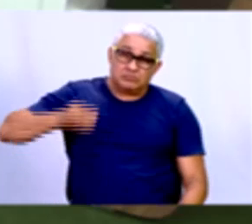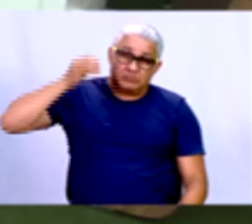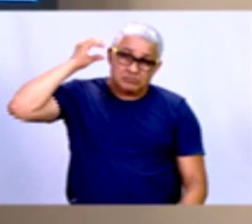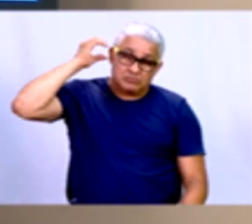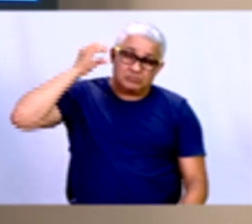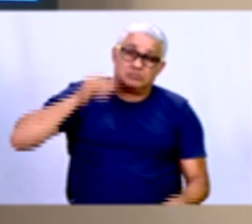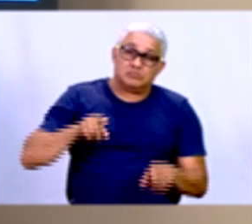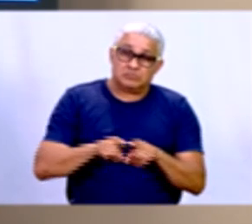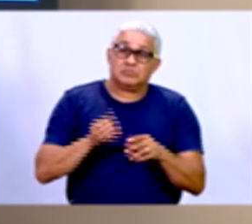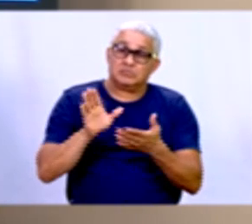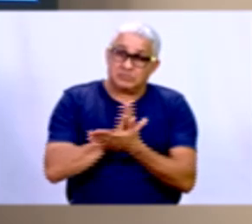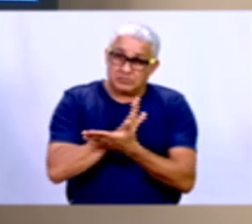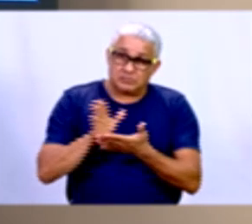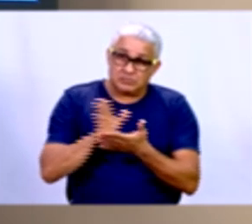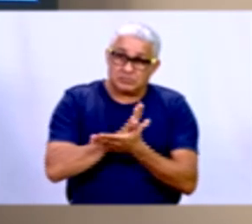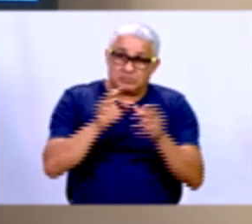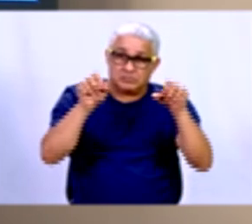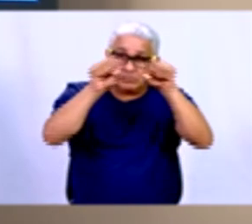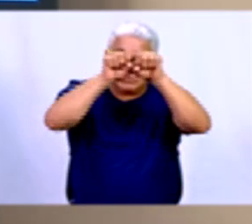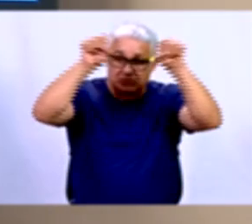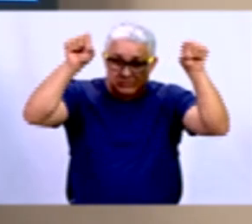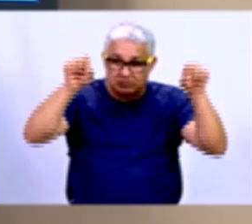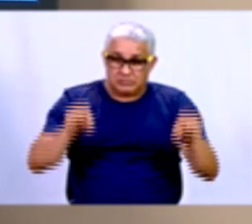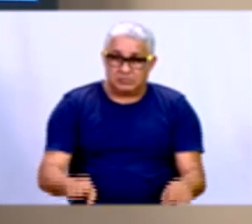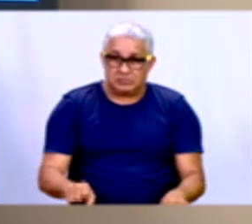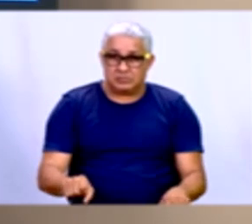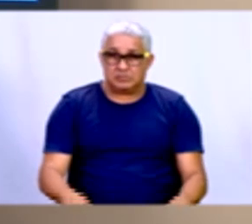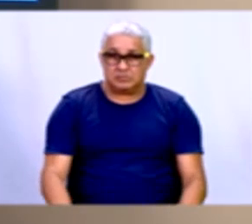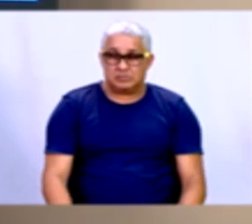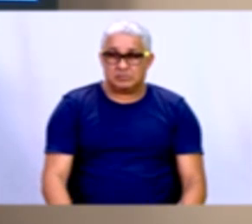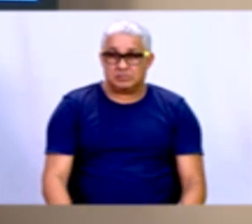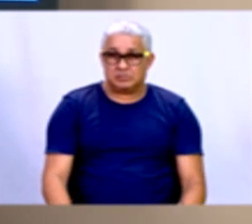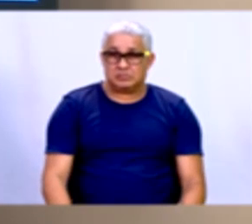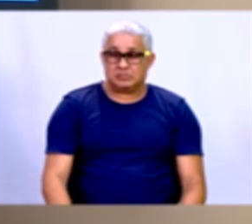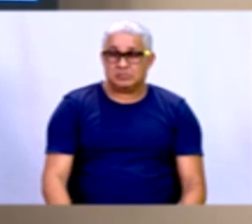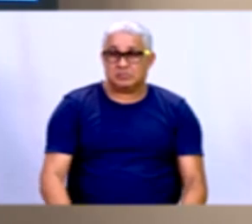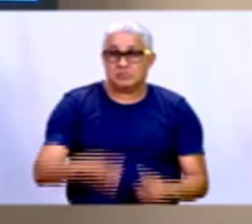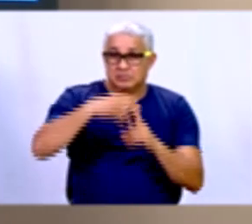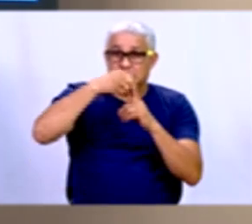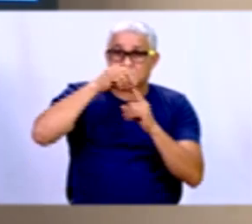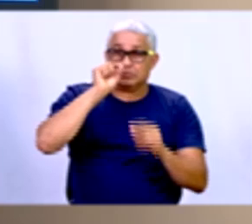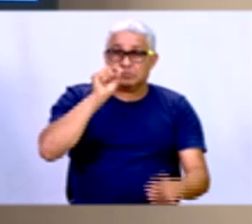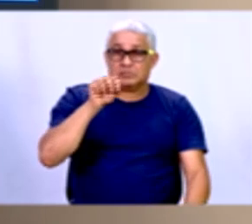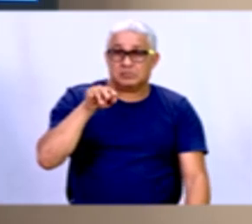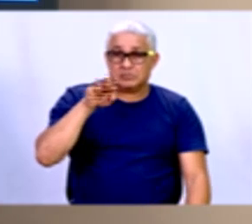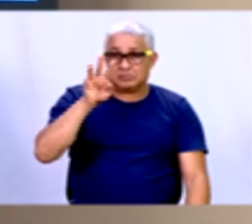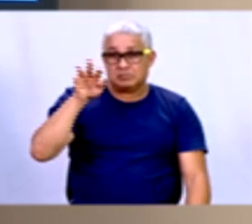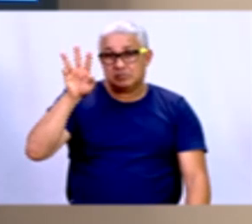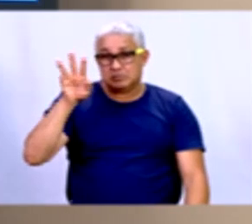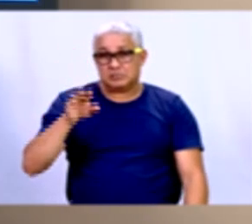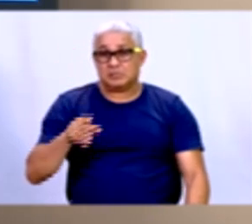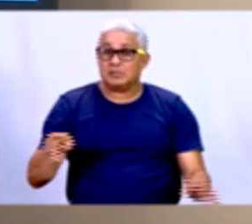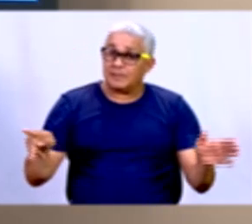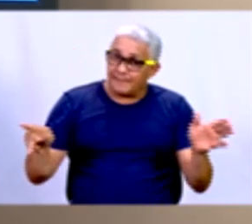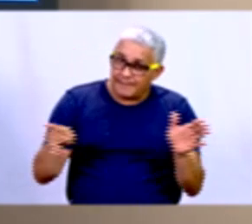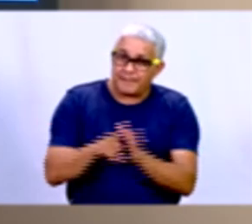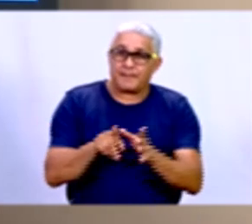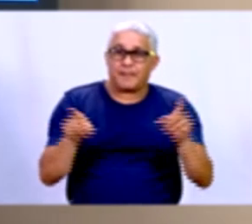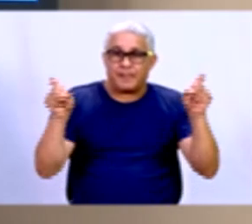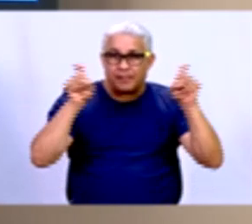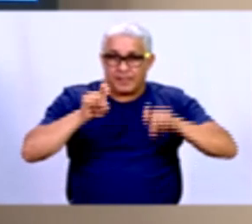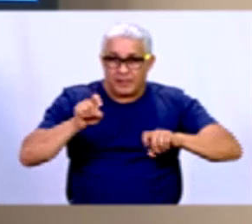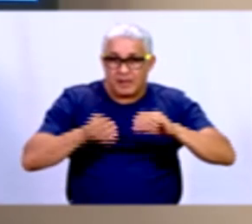porque muitos sistemas hoje, professor, eles estão desenvolvidos, principalmente sites, para computador. E aí, quando a gente acessa